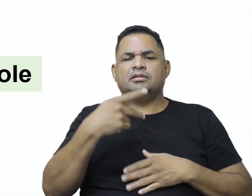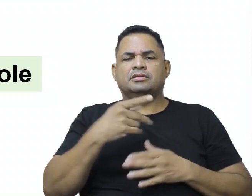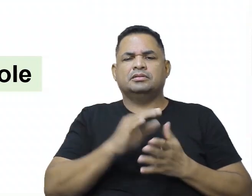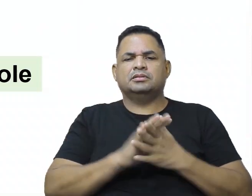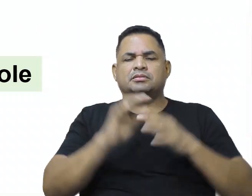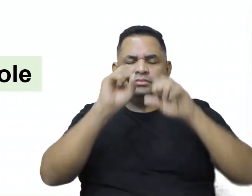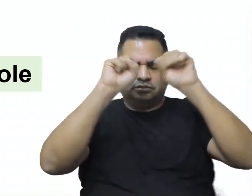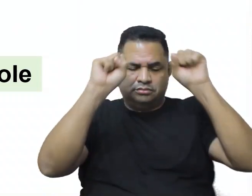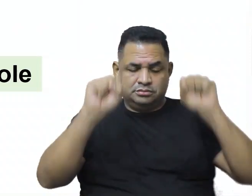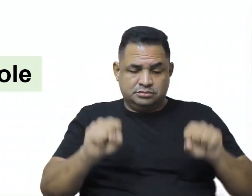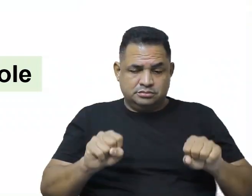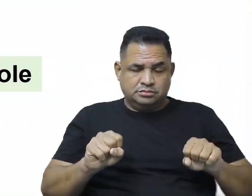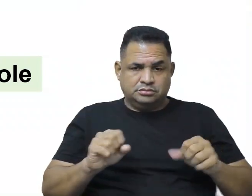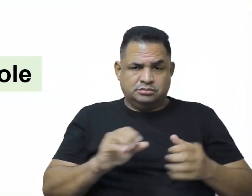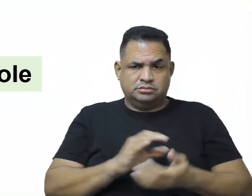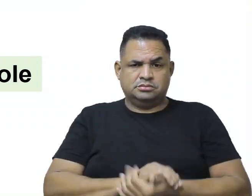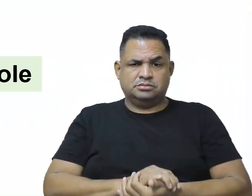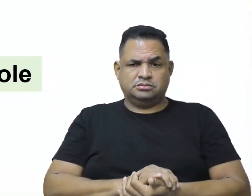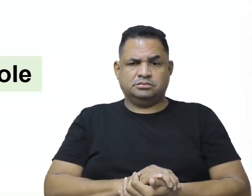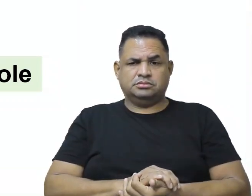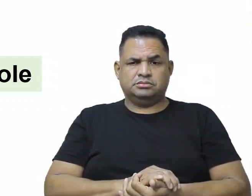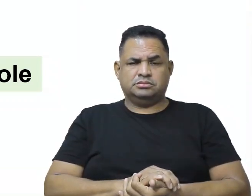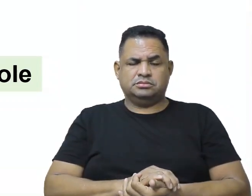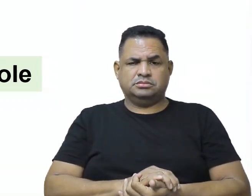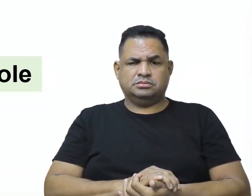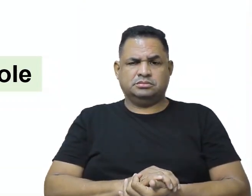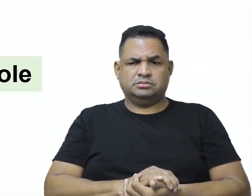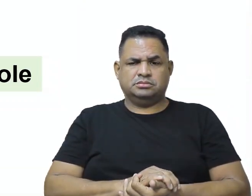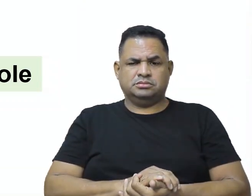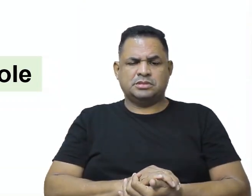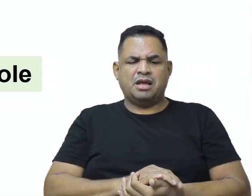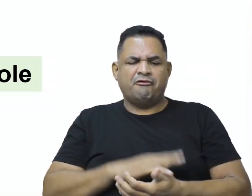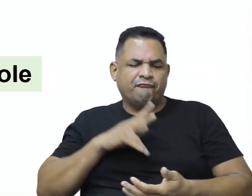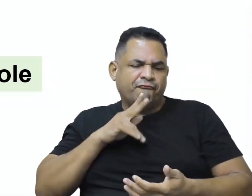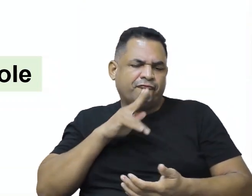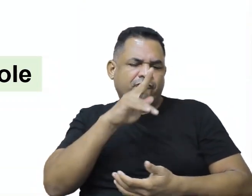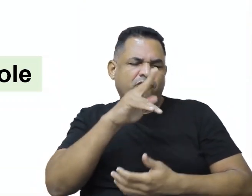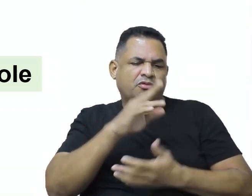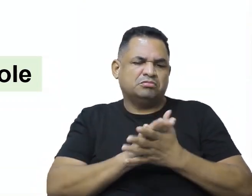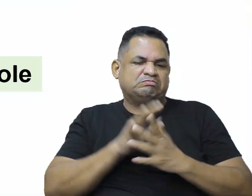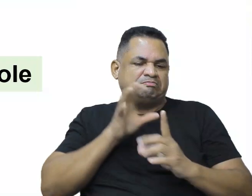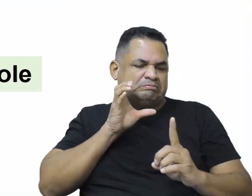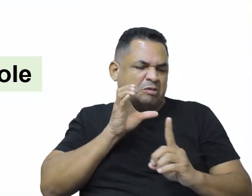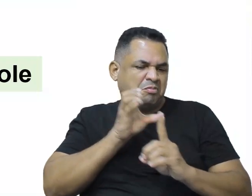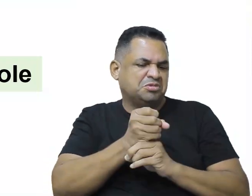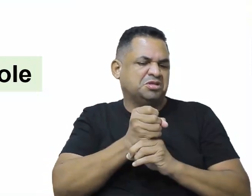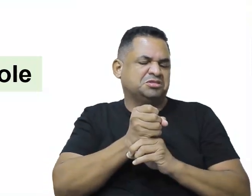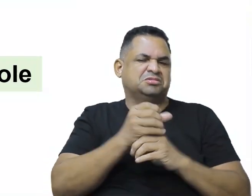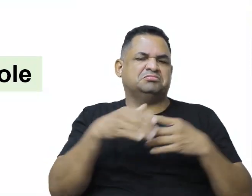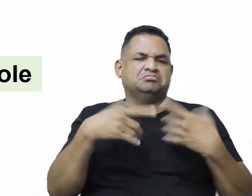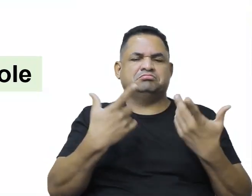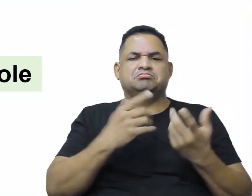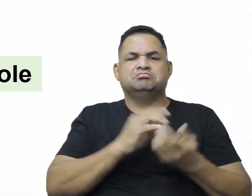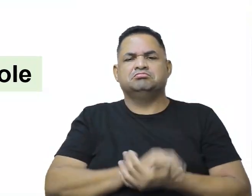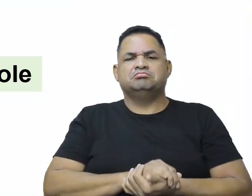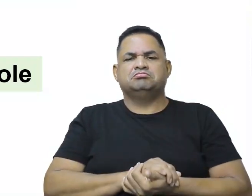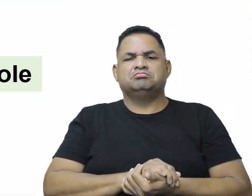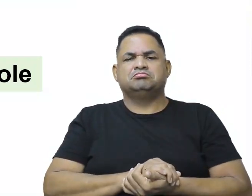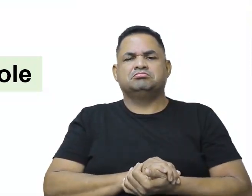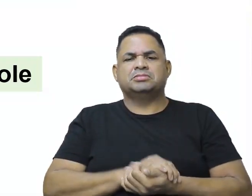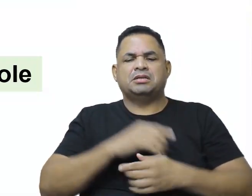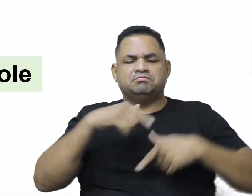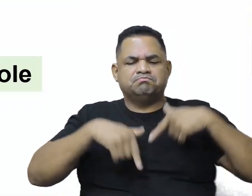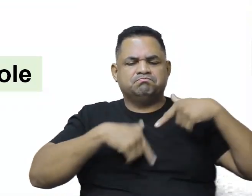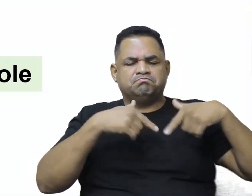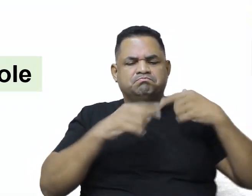esse sistema ele ele é tão forte ele é tão dominante que ele acabou